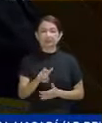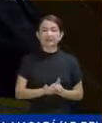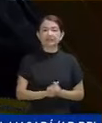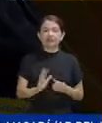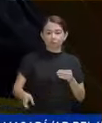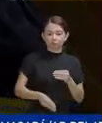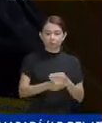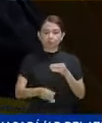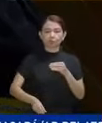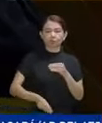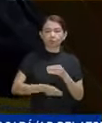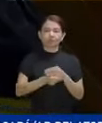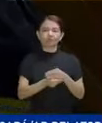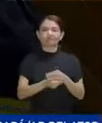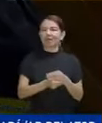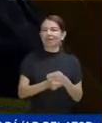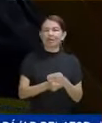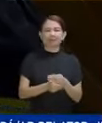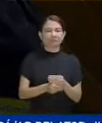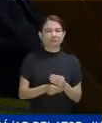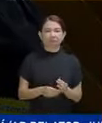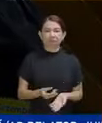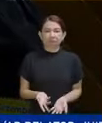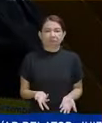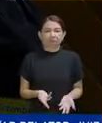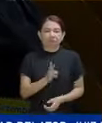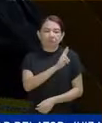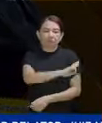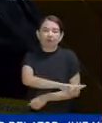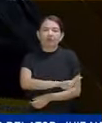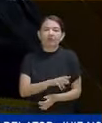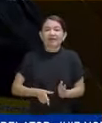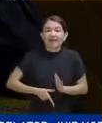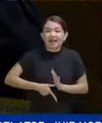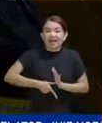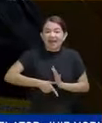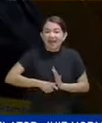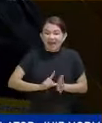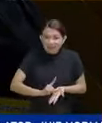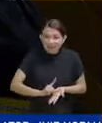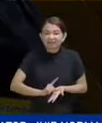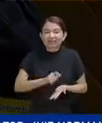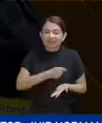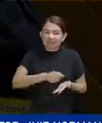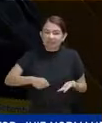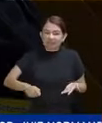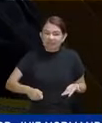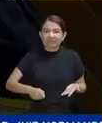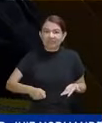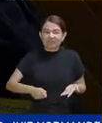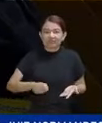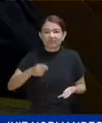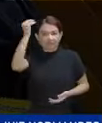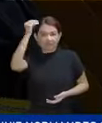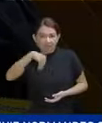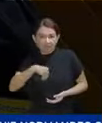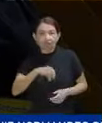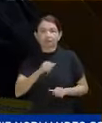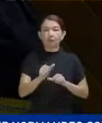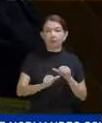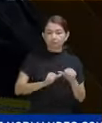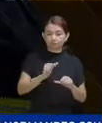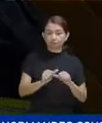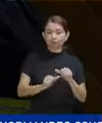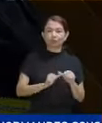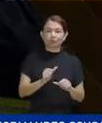sem validade, pois se tratava de documento assinado antes da renúncia, e que, ao ter homologado a sua